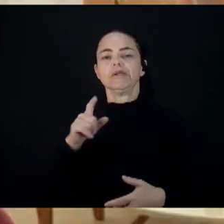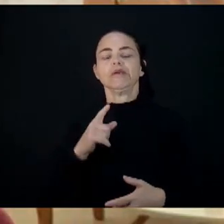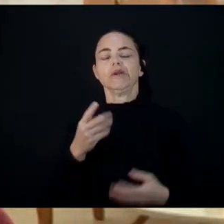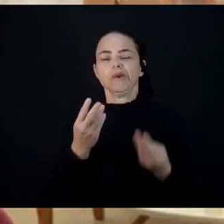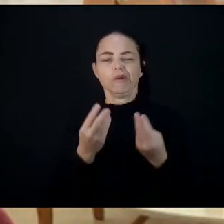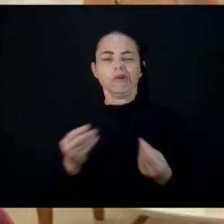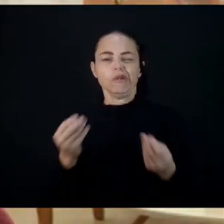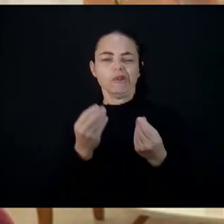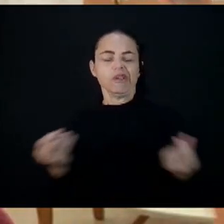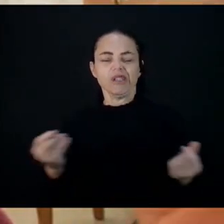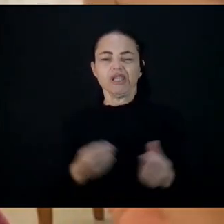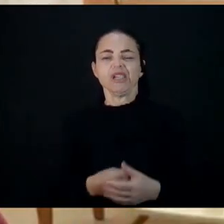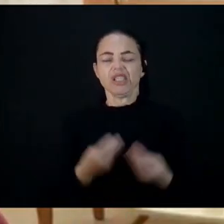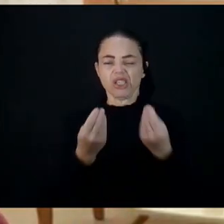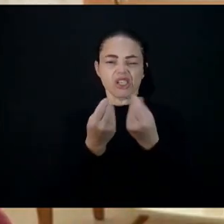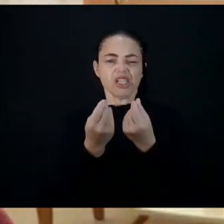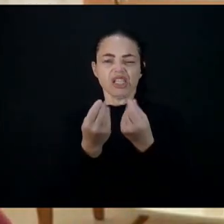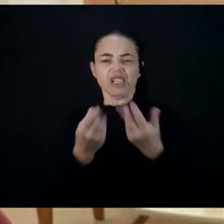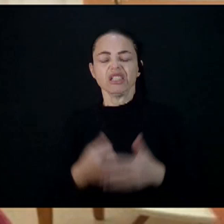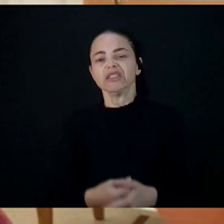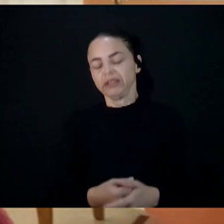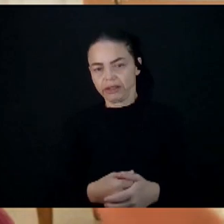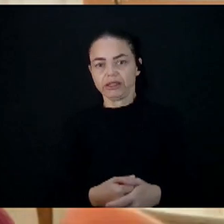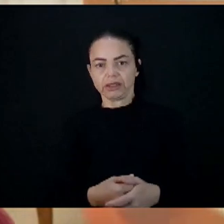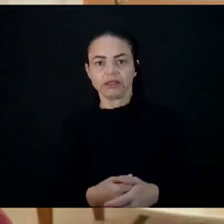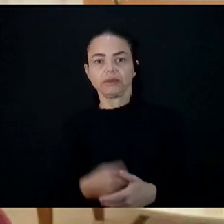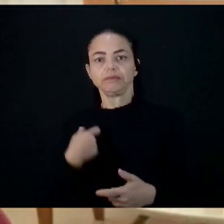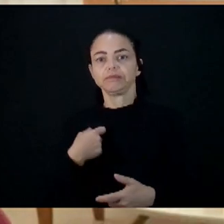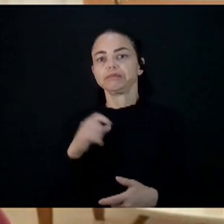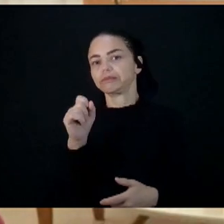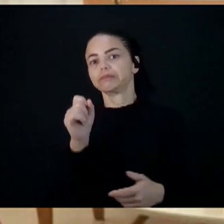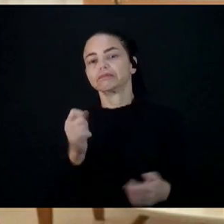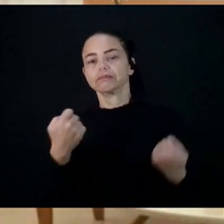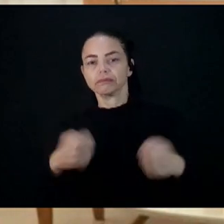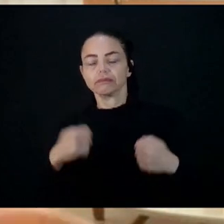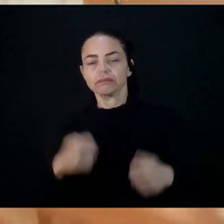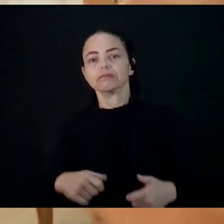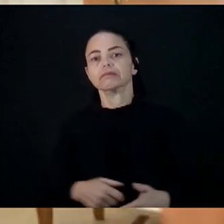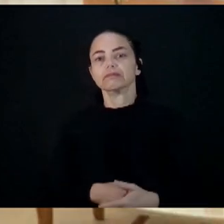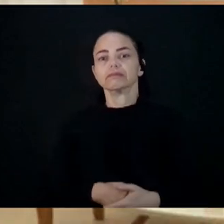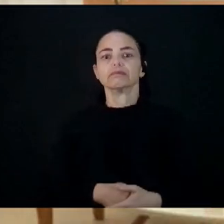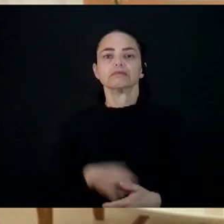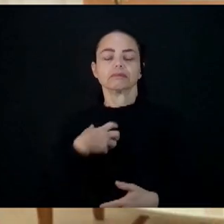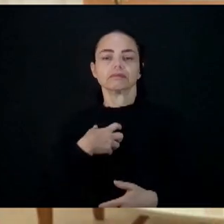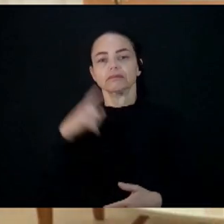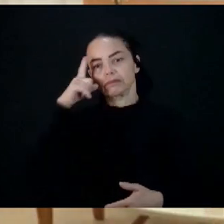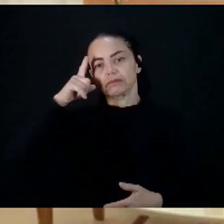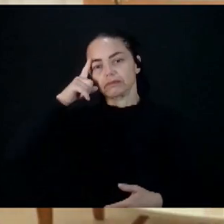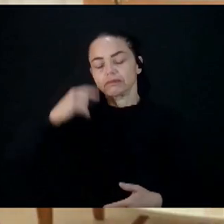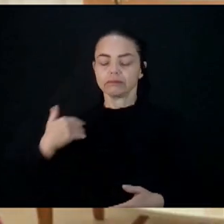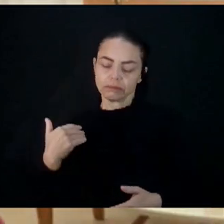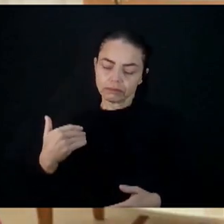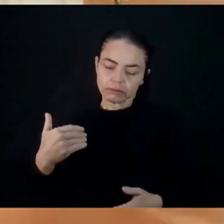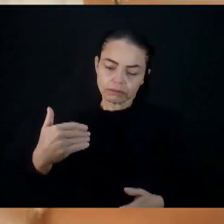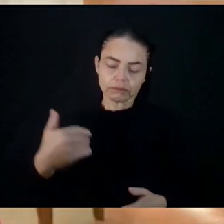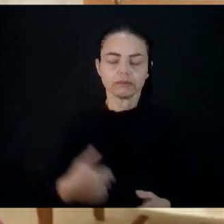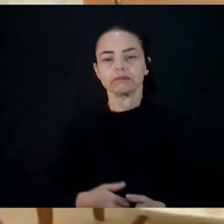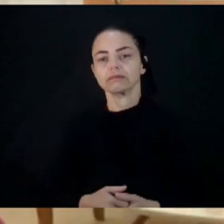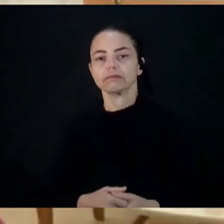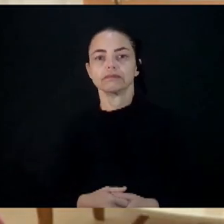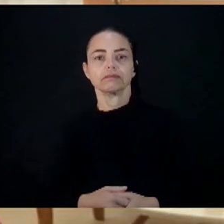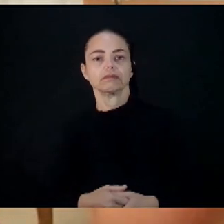perdendo a noção do que você precisa fazer, das suas rotinas cotidianas, dos